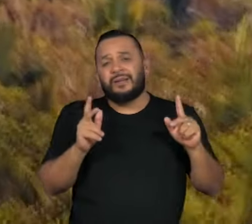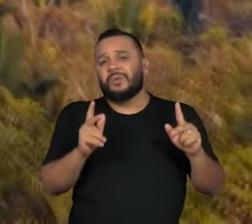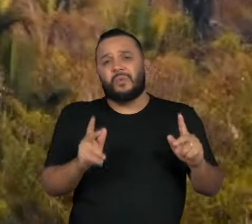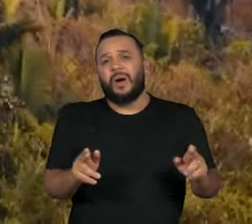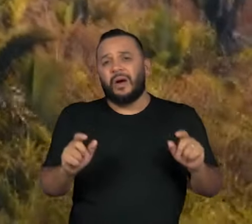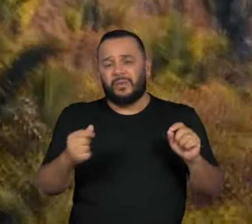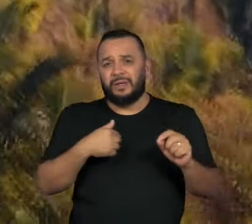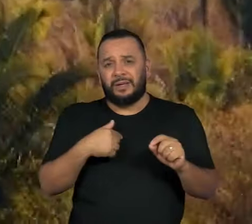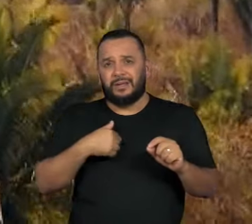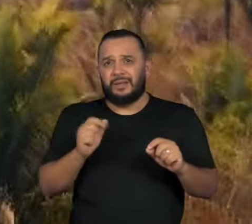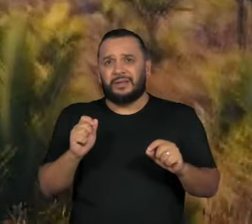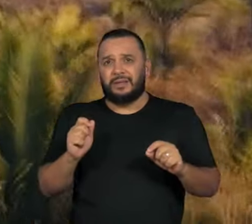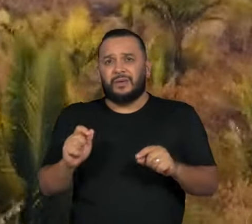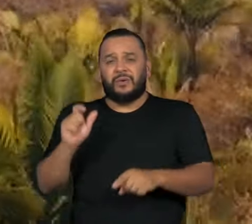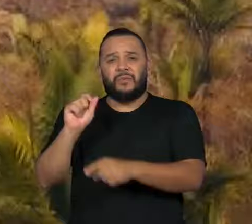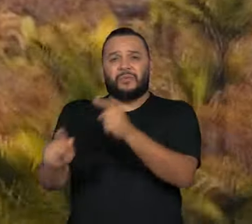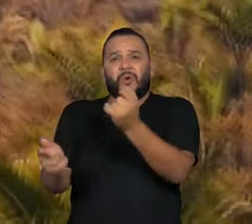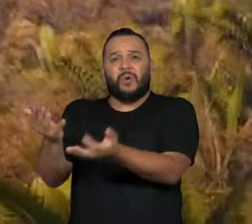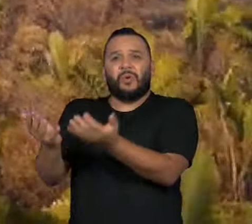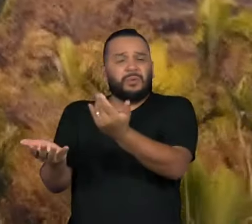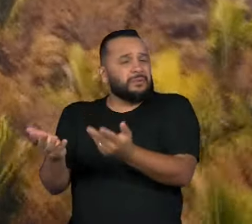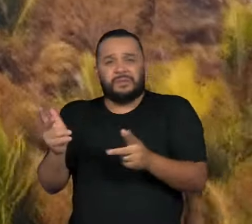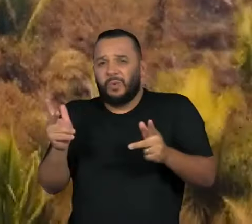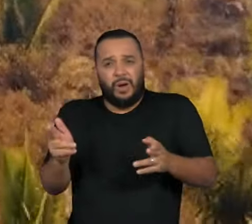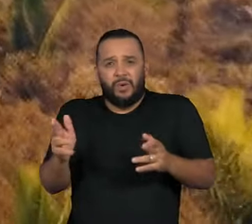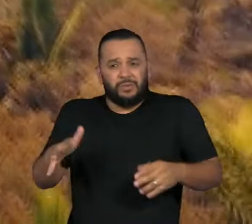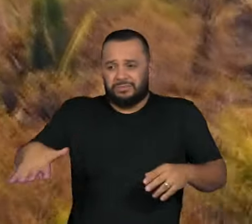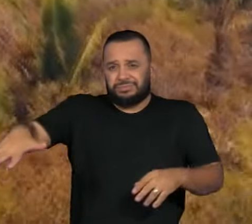desmatamento, somadas para a bacia